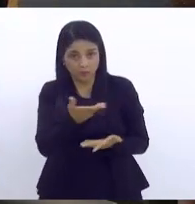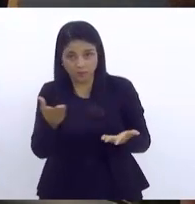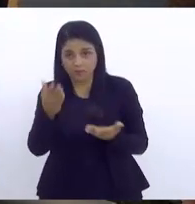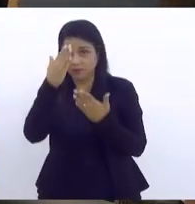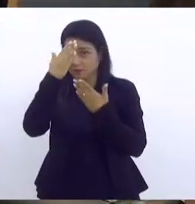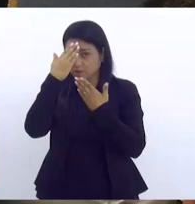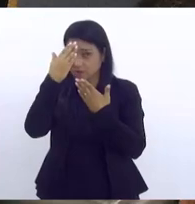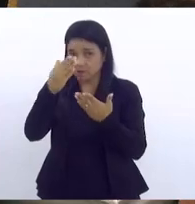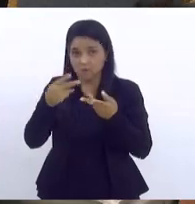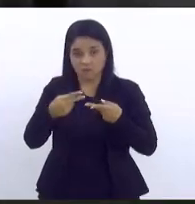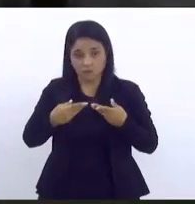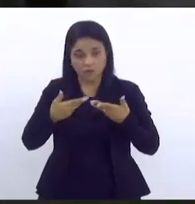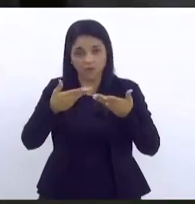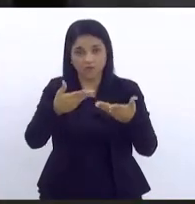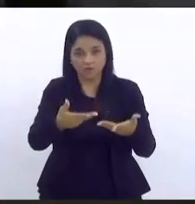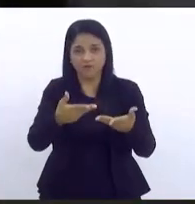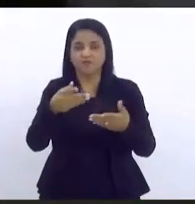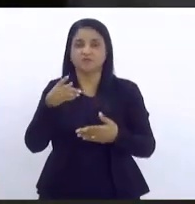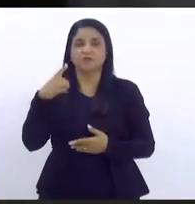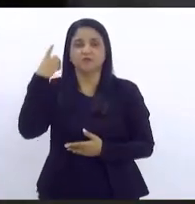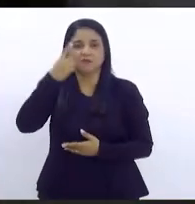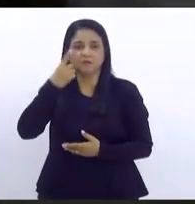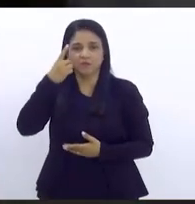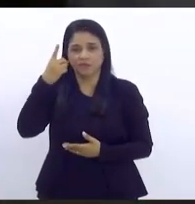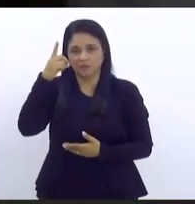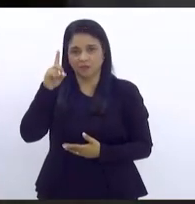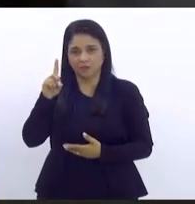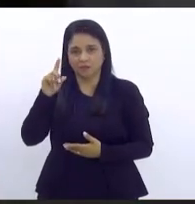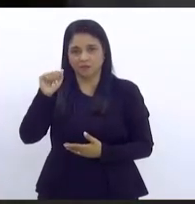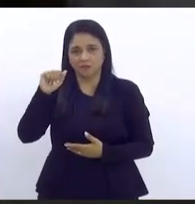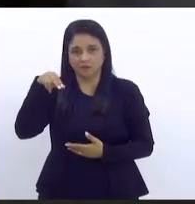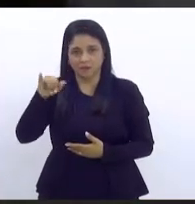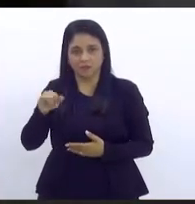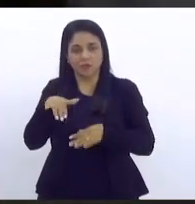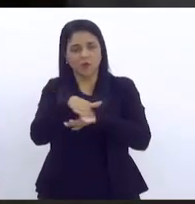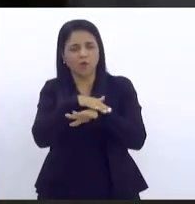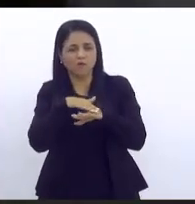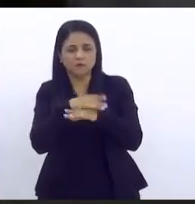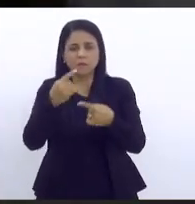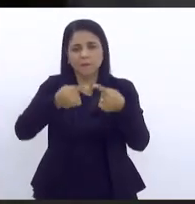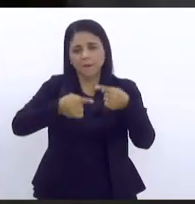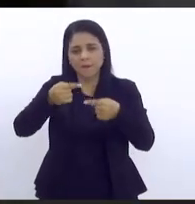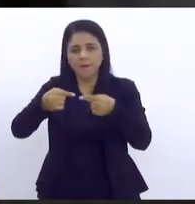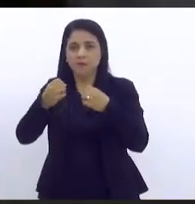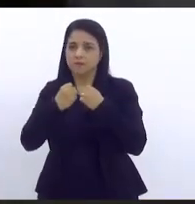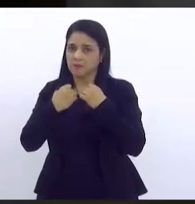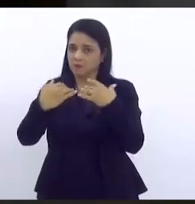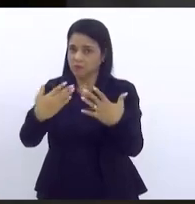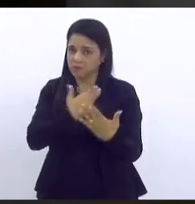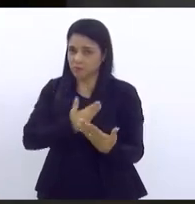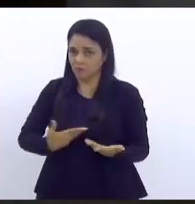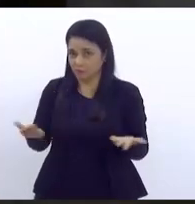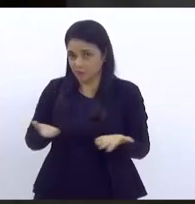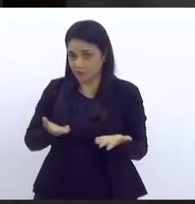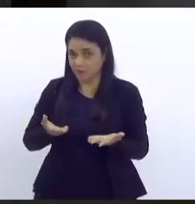agradecer o convite da Dani né para est aqui eh conversando discutindo com vocês na audiência né dos companheiros da rede que me